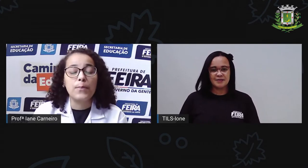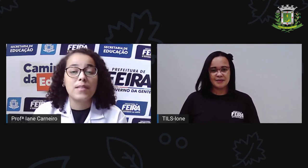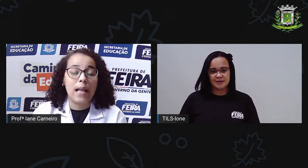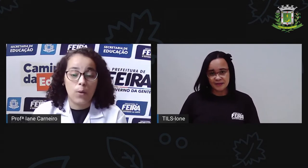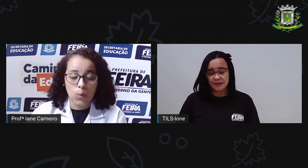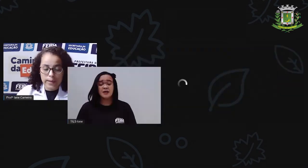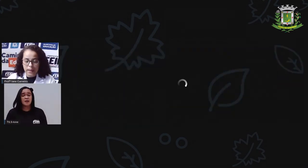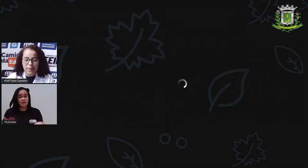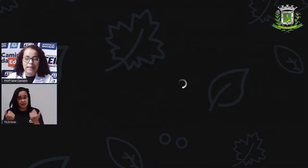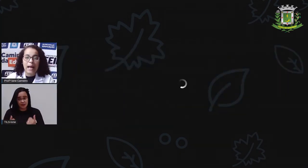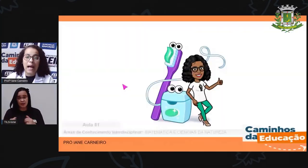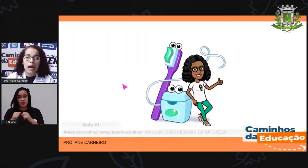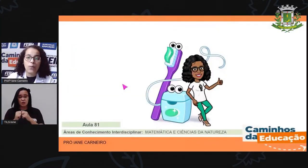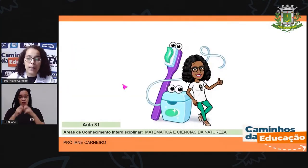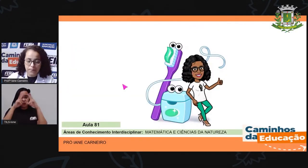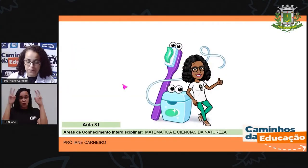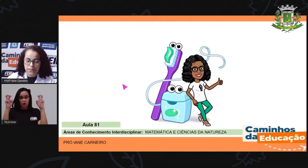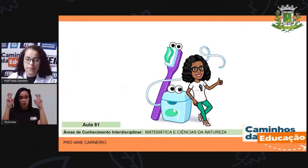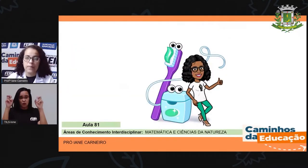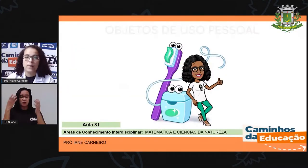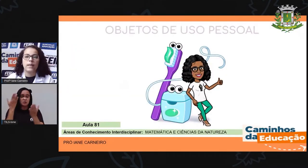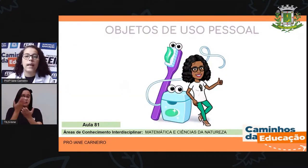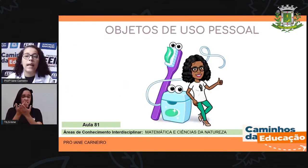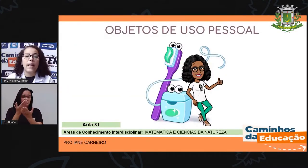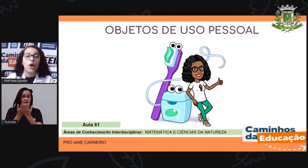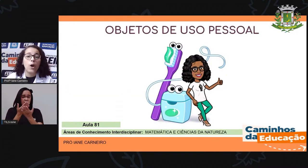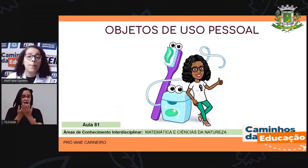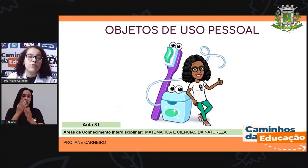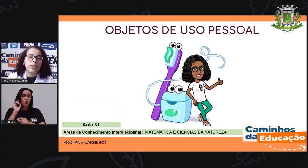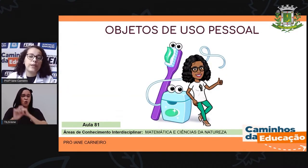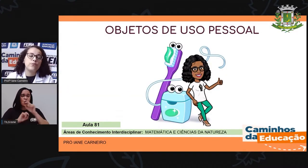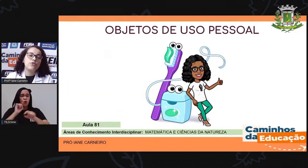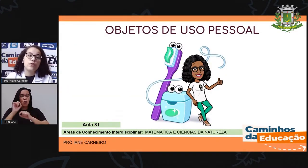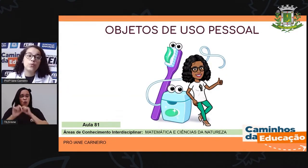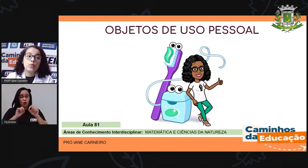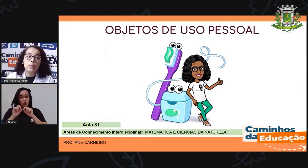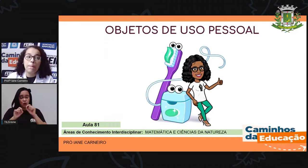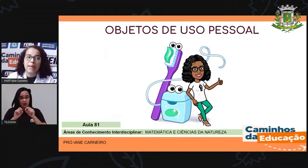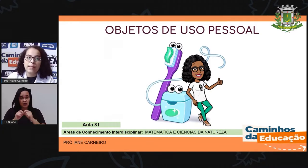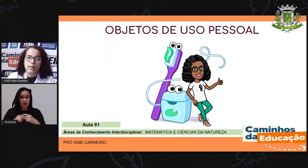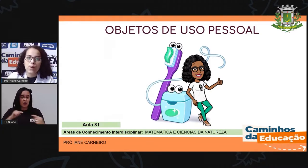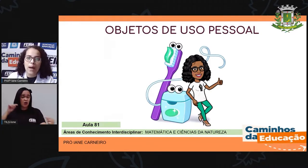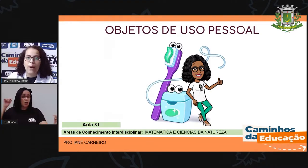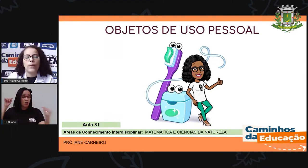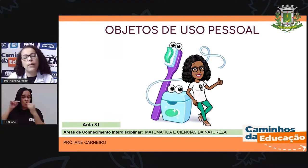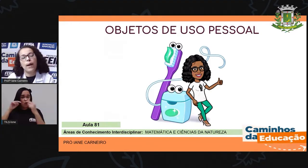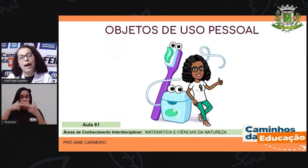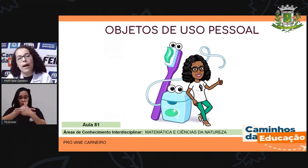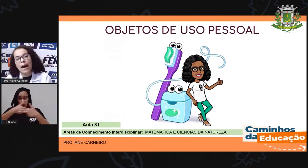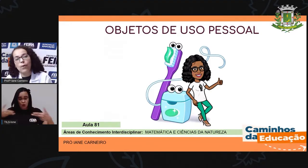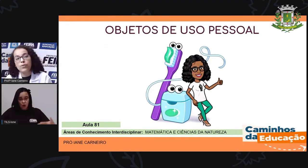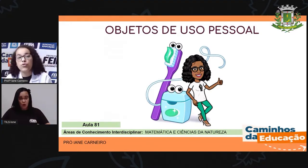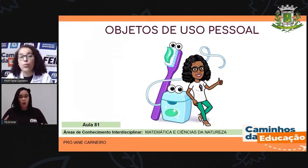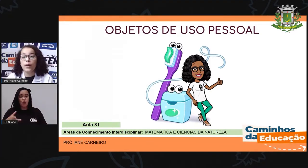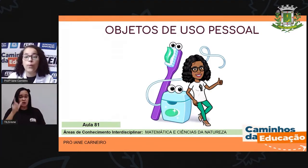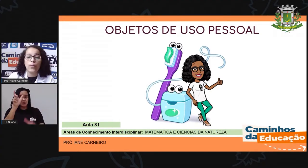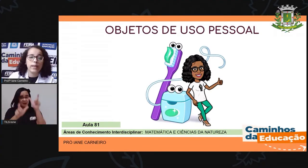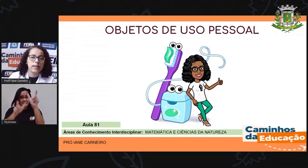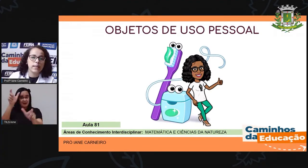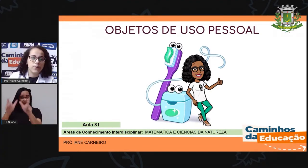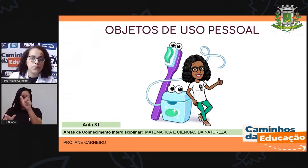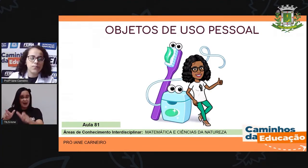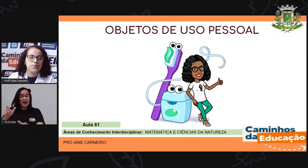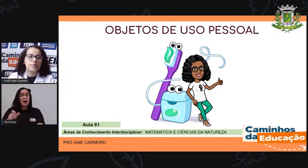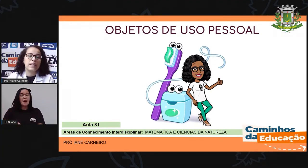Vamos lá. O tema da aula é objetos de uso pessoal. É uma aula de número